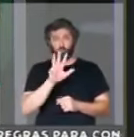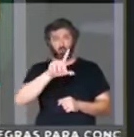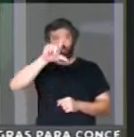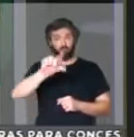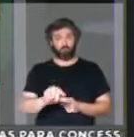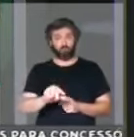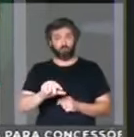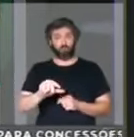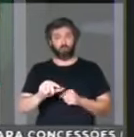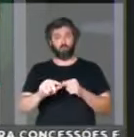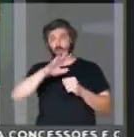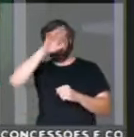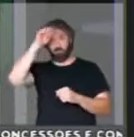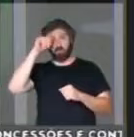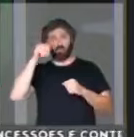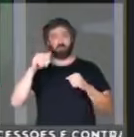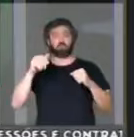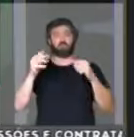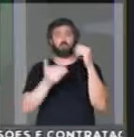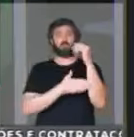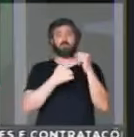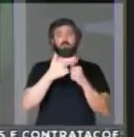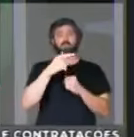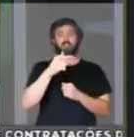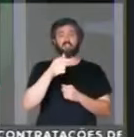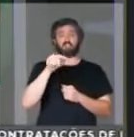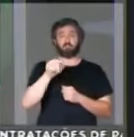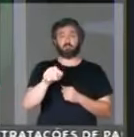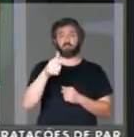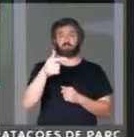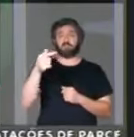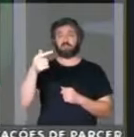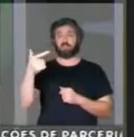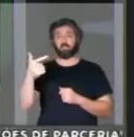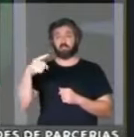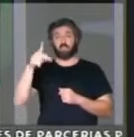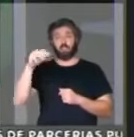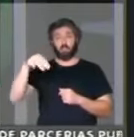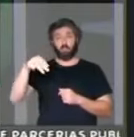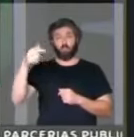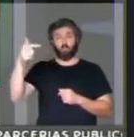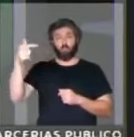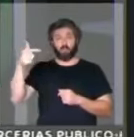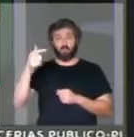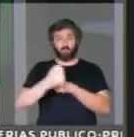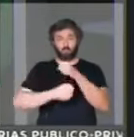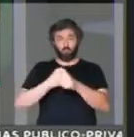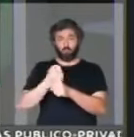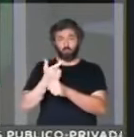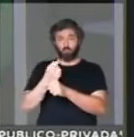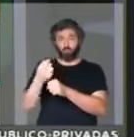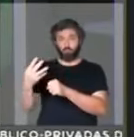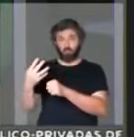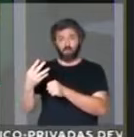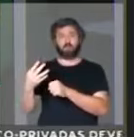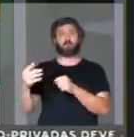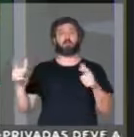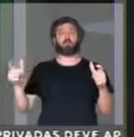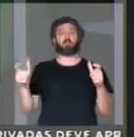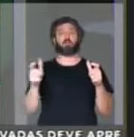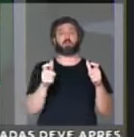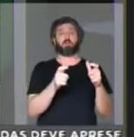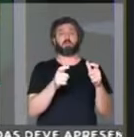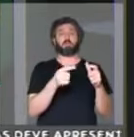da amazônia de 27 mil 772 quilômetros quadrados em 2004 para apenas